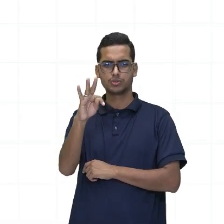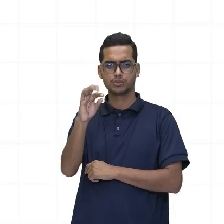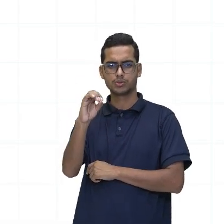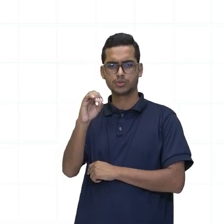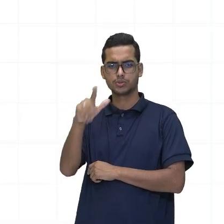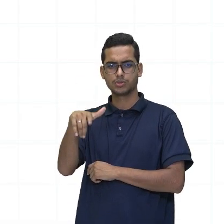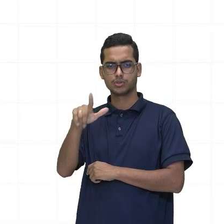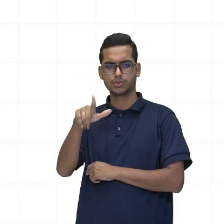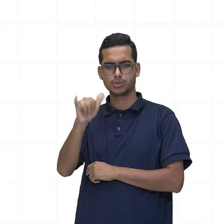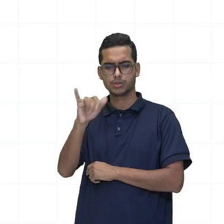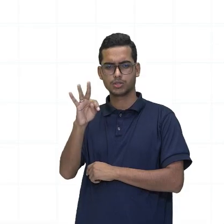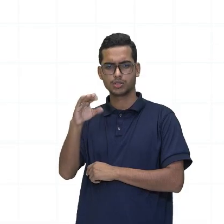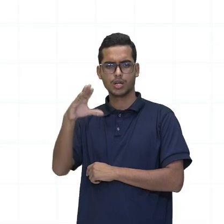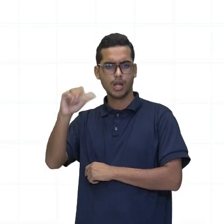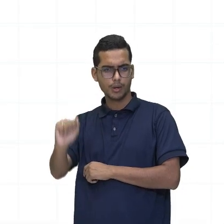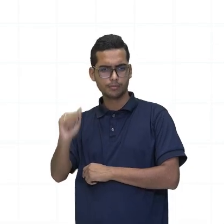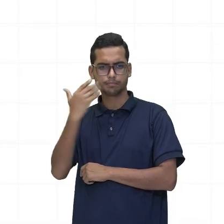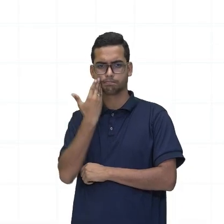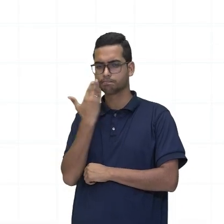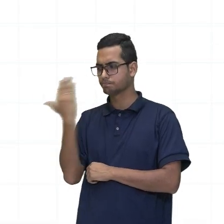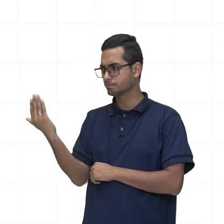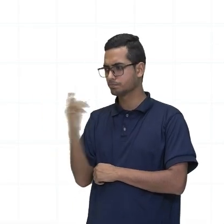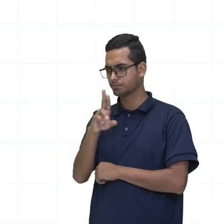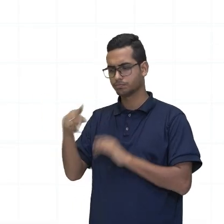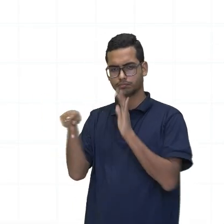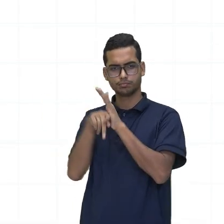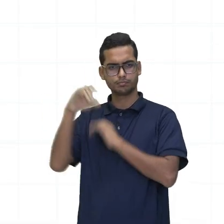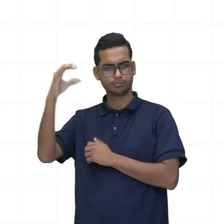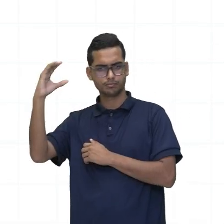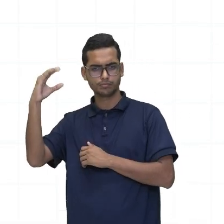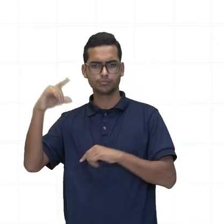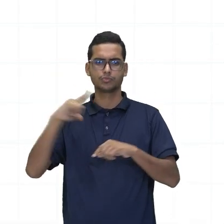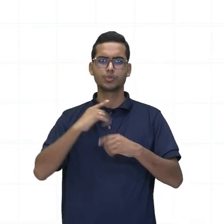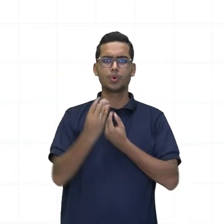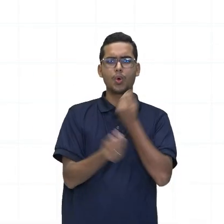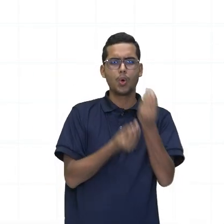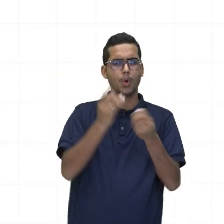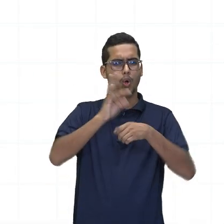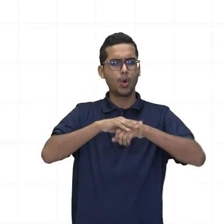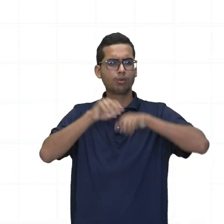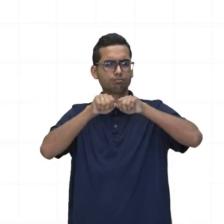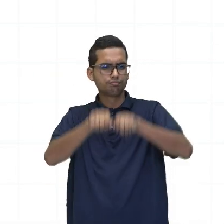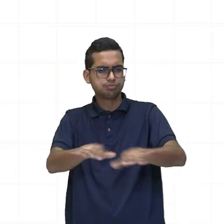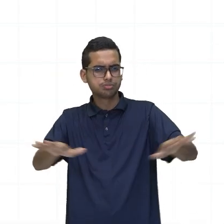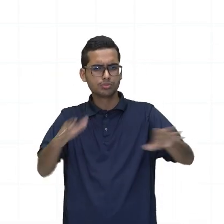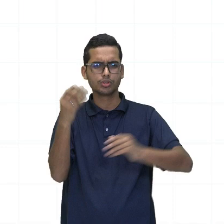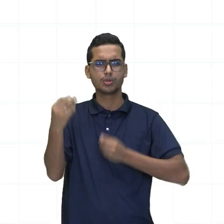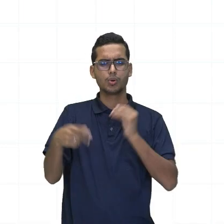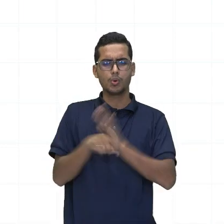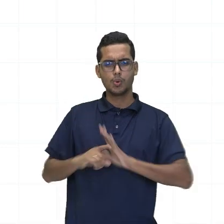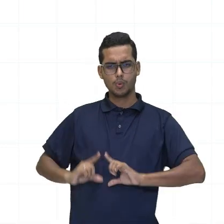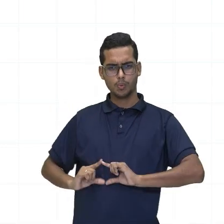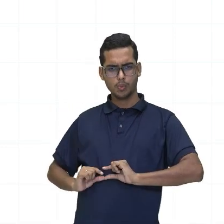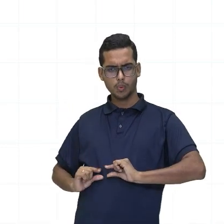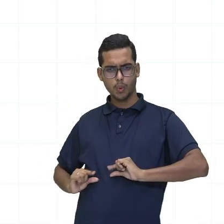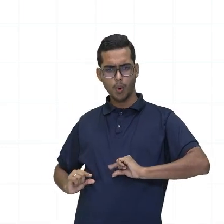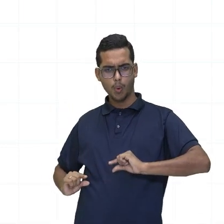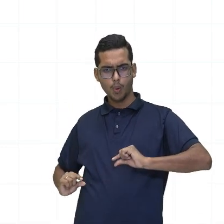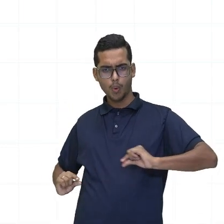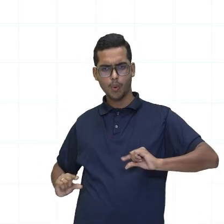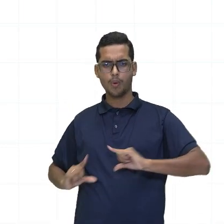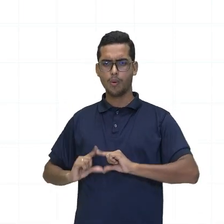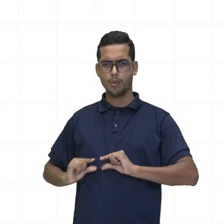Entamoeba histolítica. Como contaminação, né, desse desse micro-organismo no